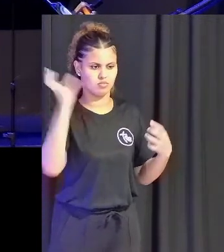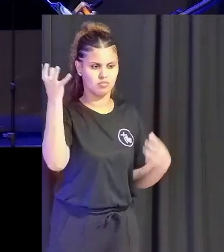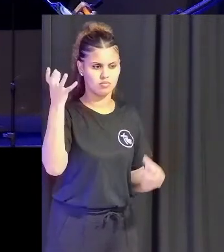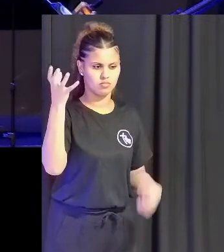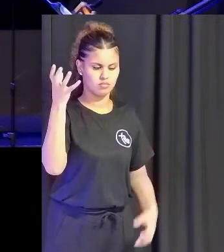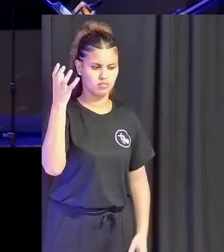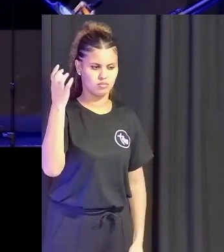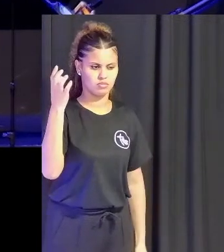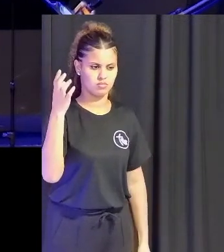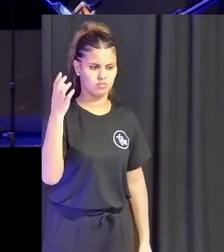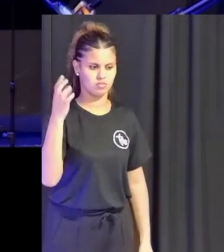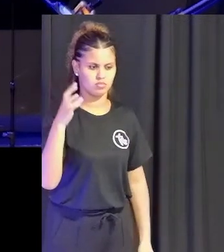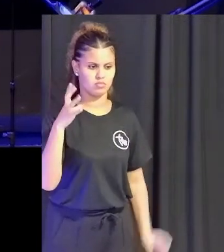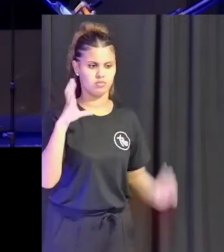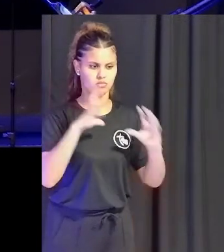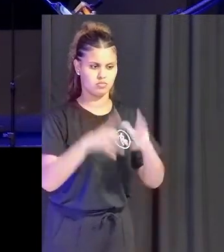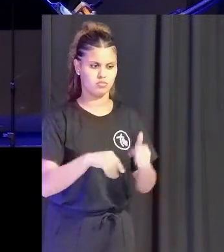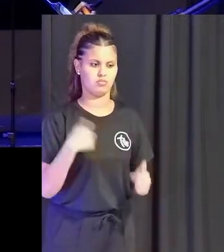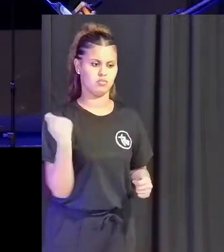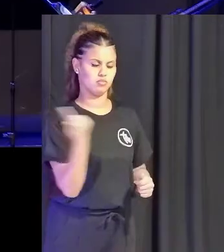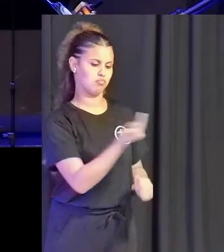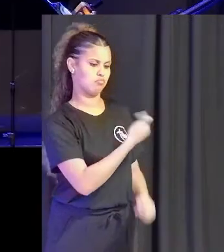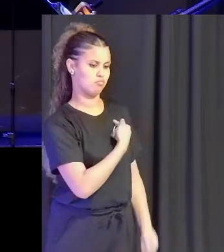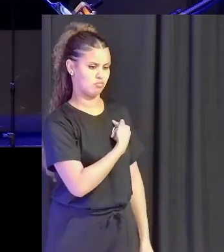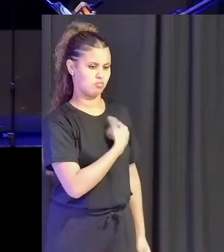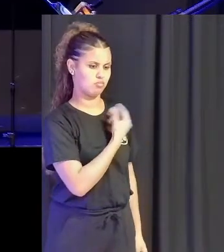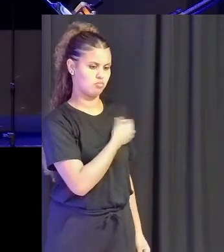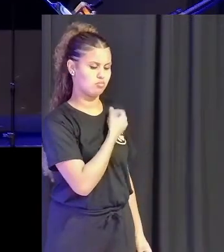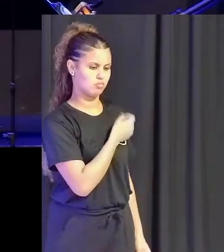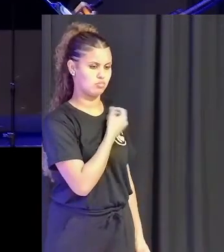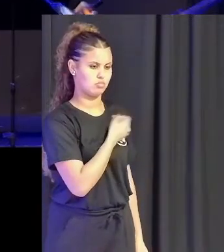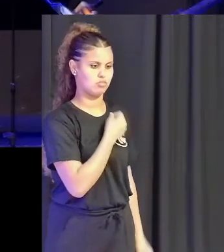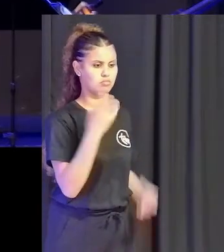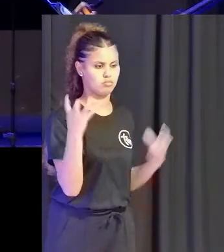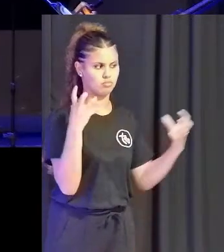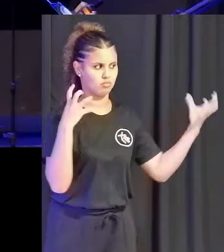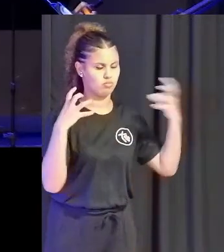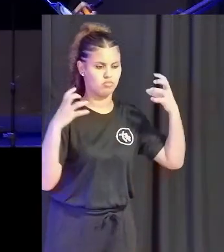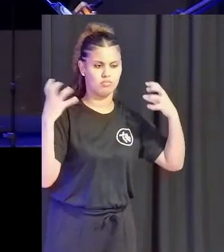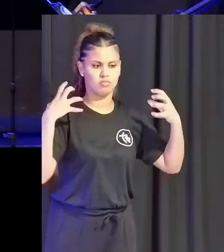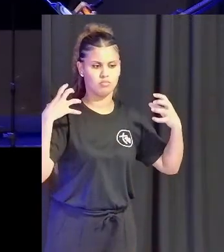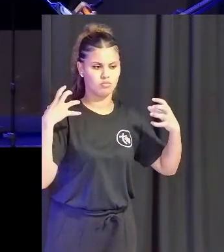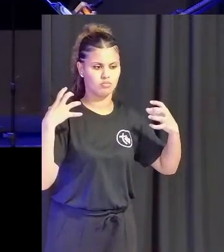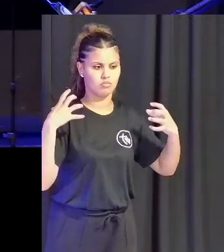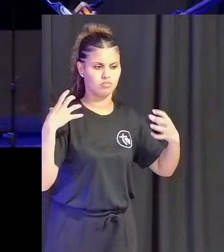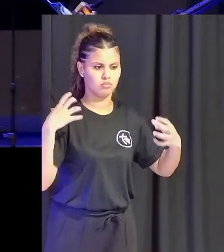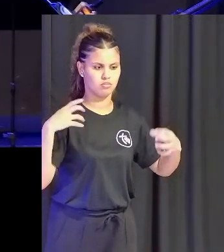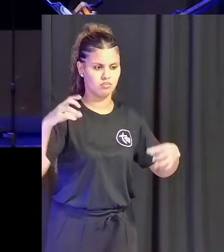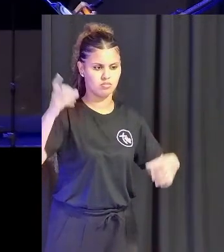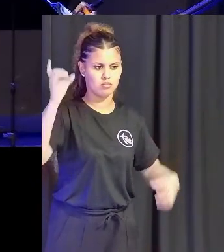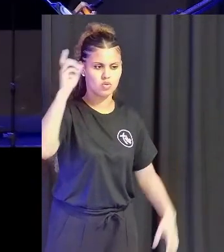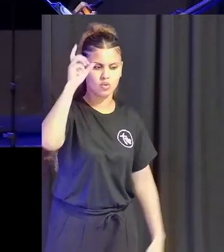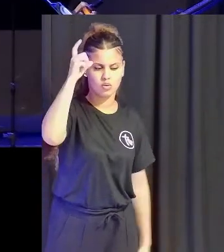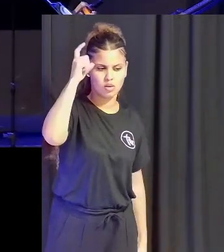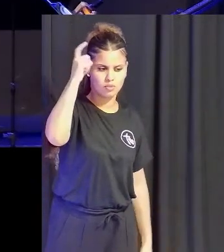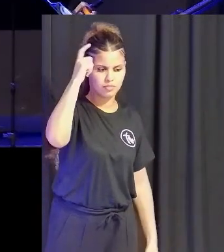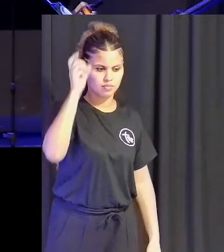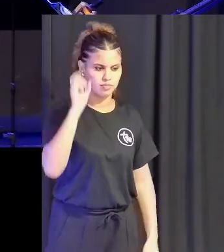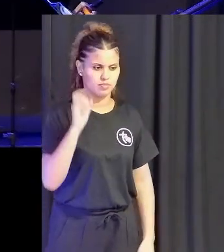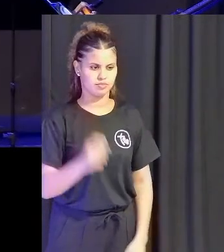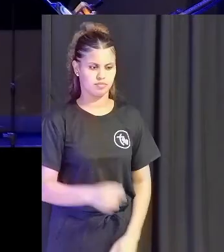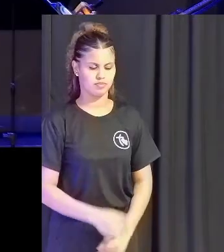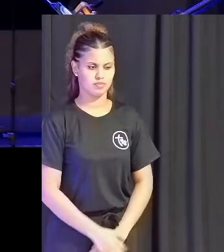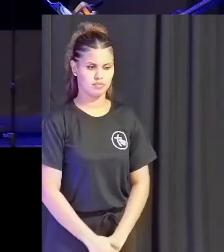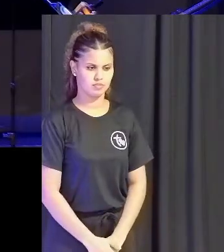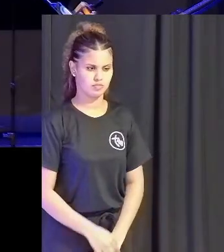E todos nós, como indivíduos, vamos ser tentados. O inimigo está tomando mira em nós